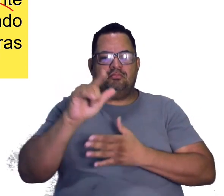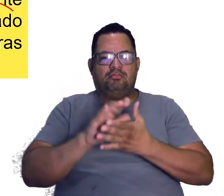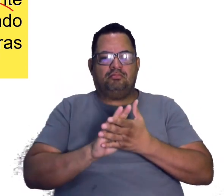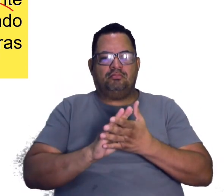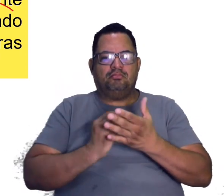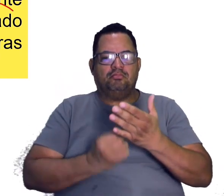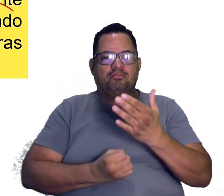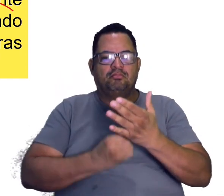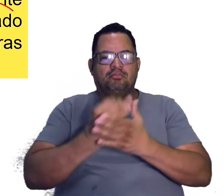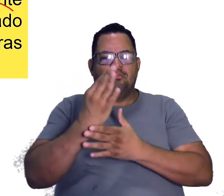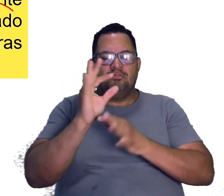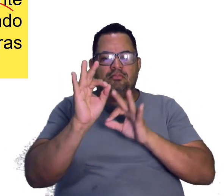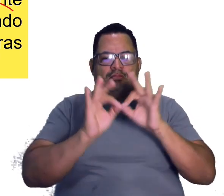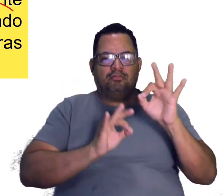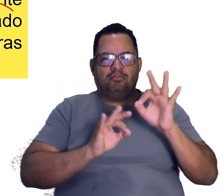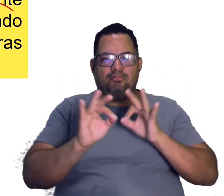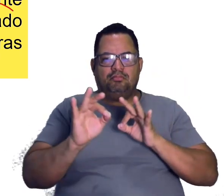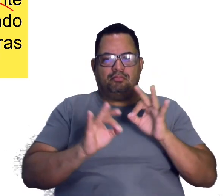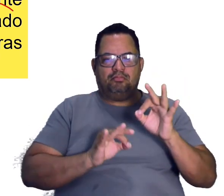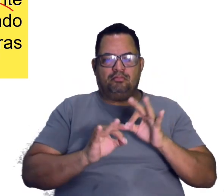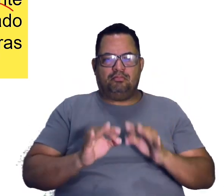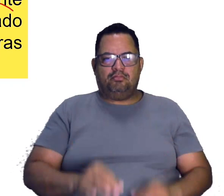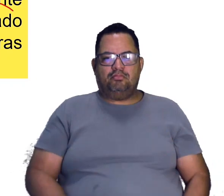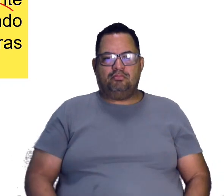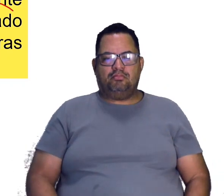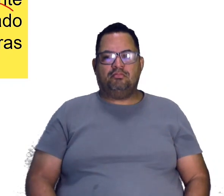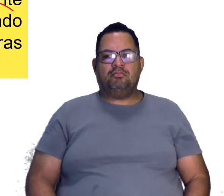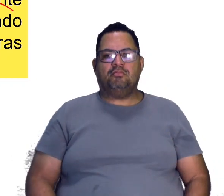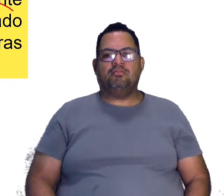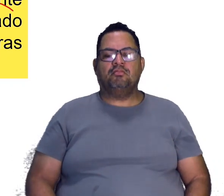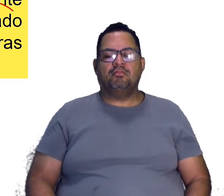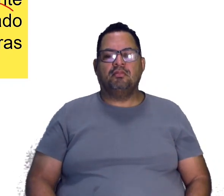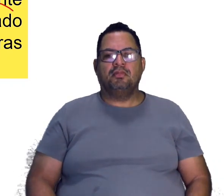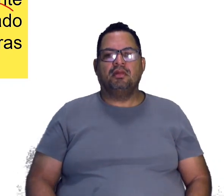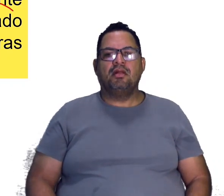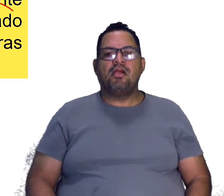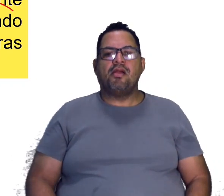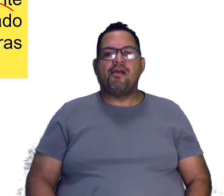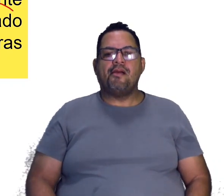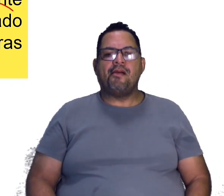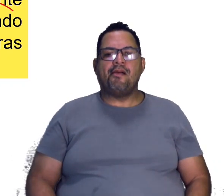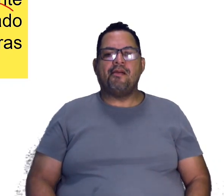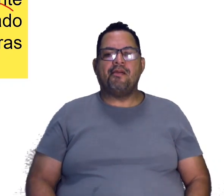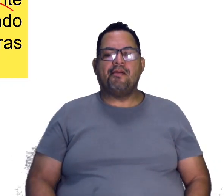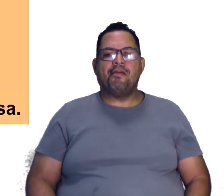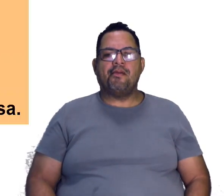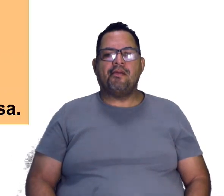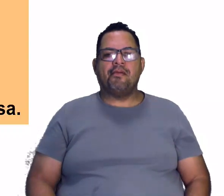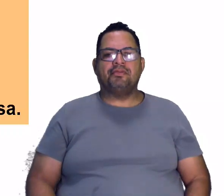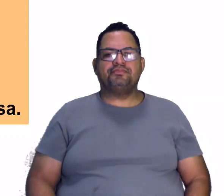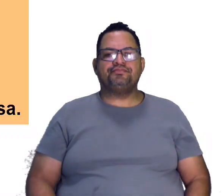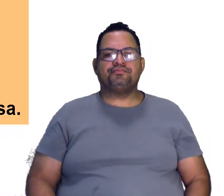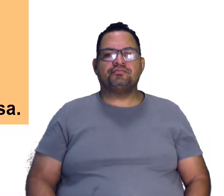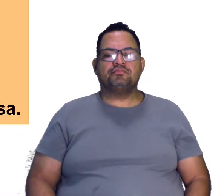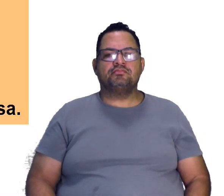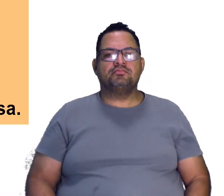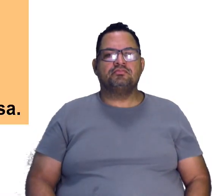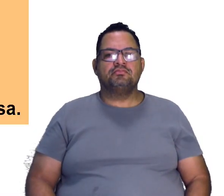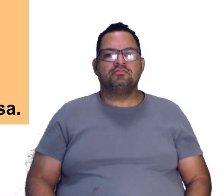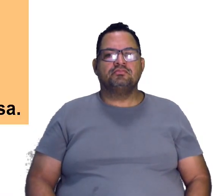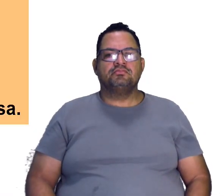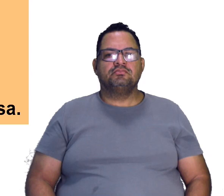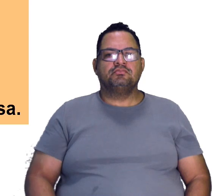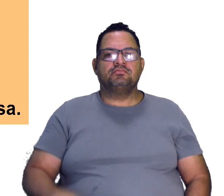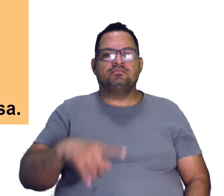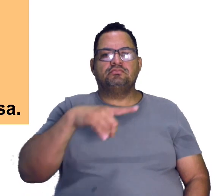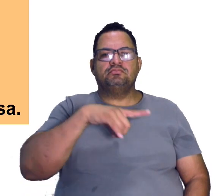outras são derivadas dessas principais unidades, dessas 7. Vamos ver lá, ó. Aqui